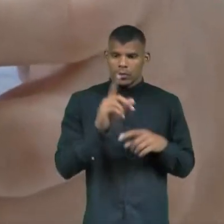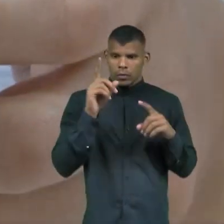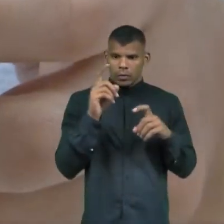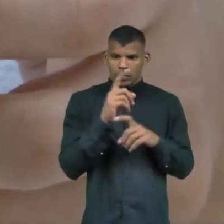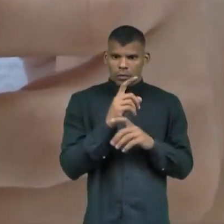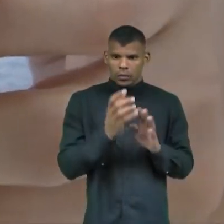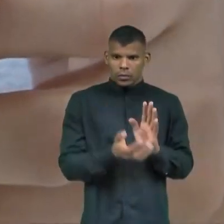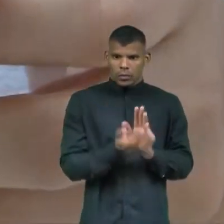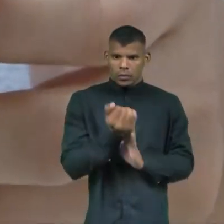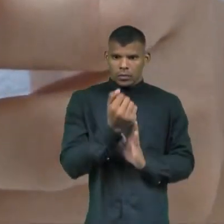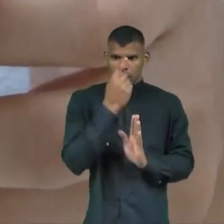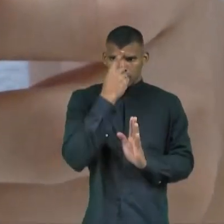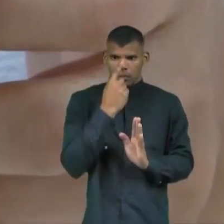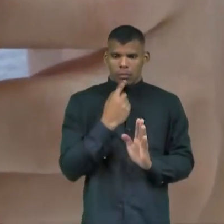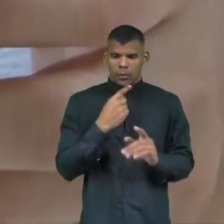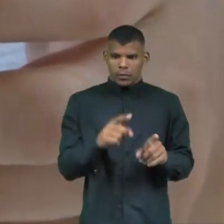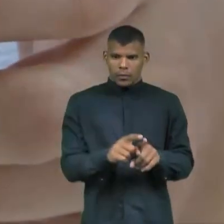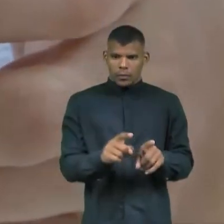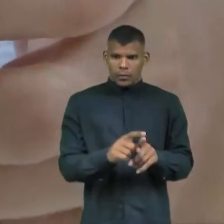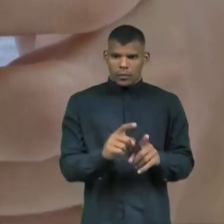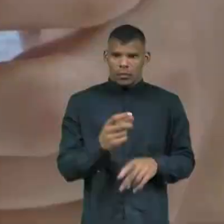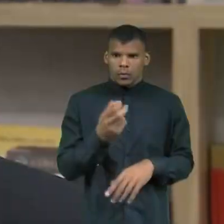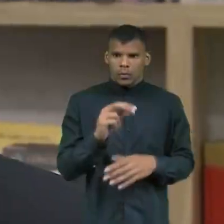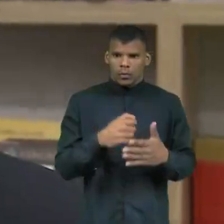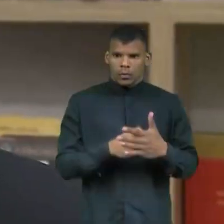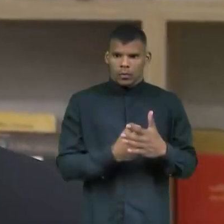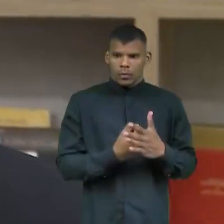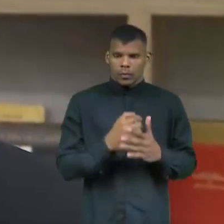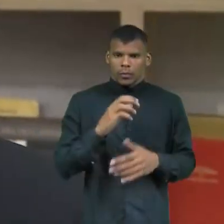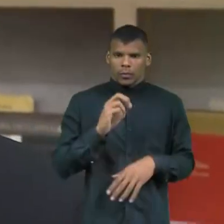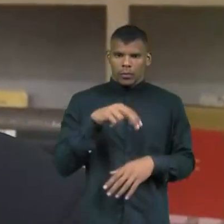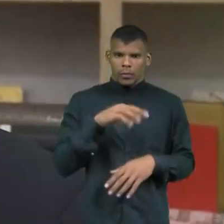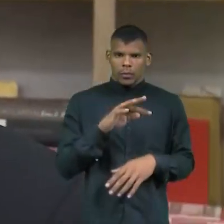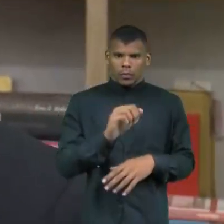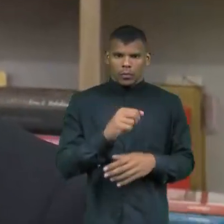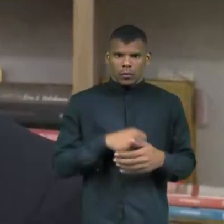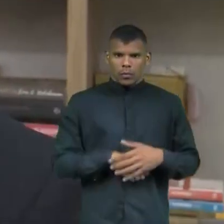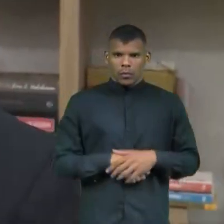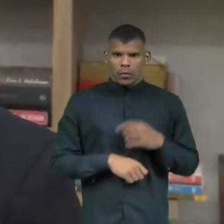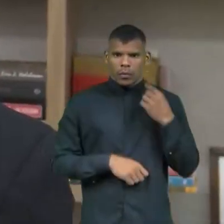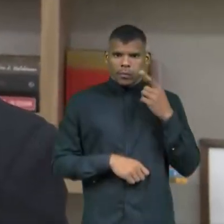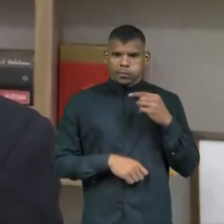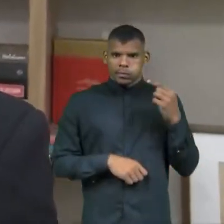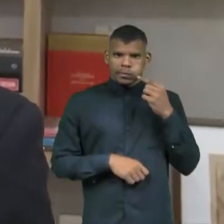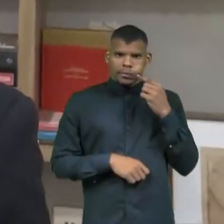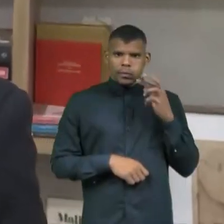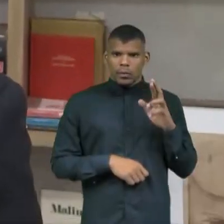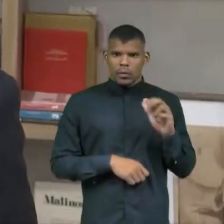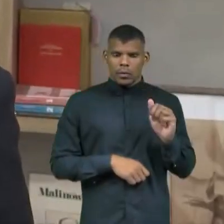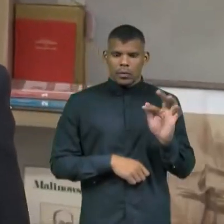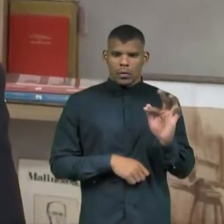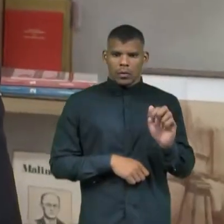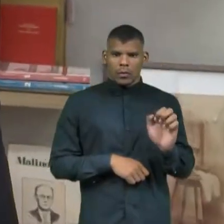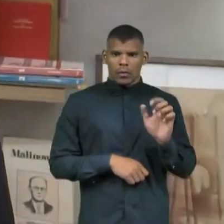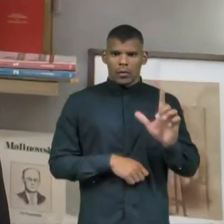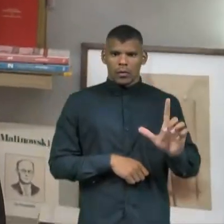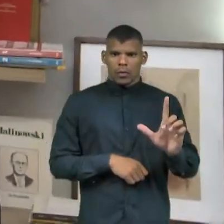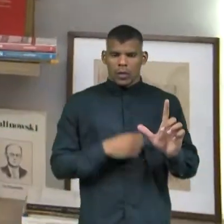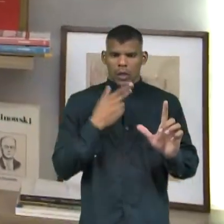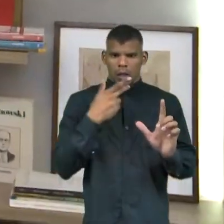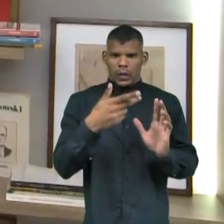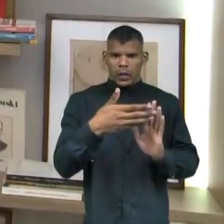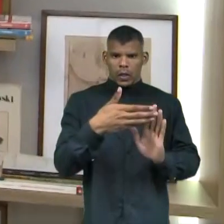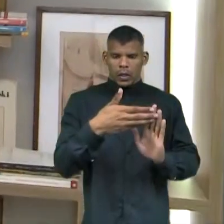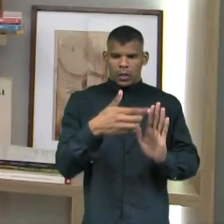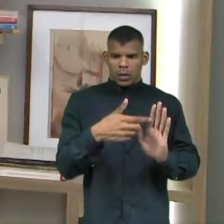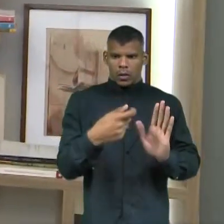de publicações ou a suspensão de contas. O advogado criminalista Rafael Gonçalves Mota diz que a proposta não é